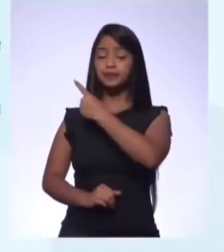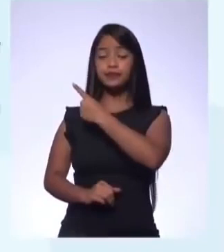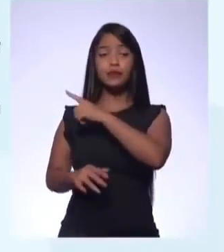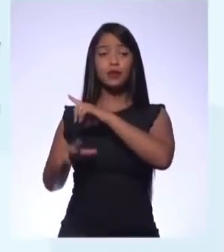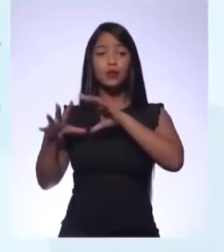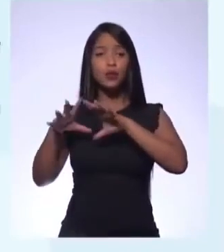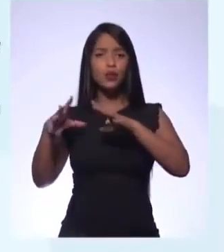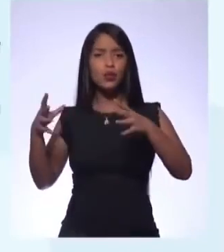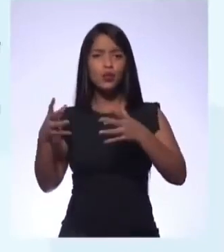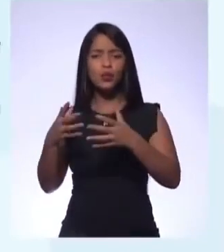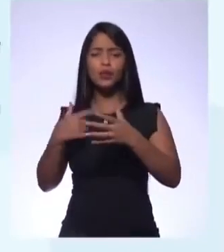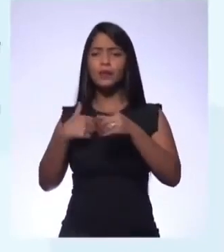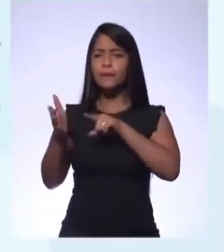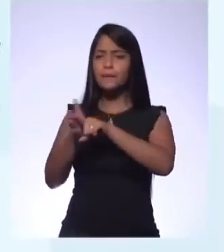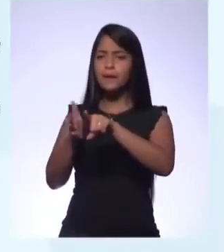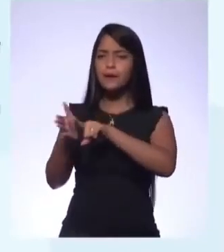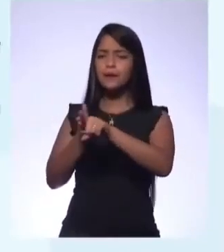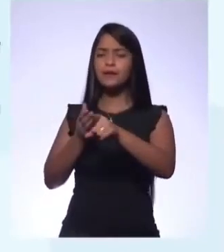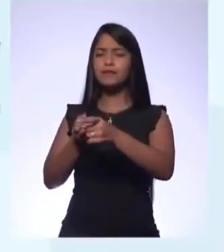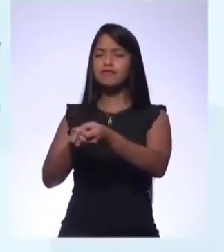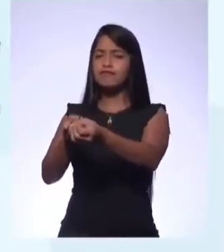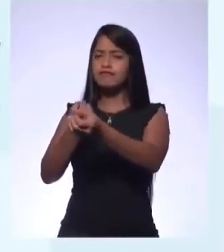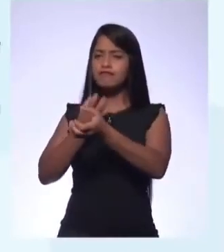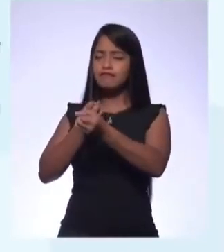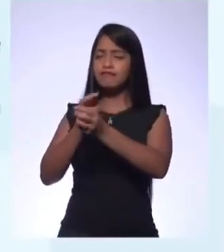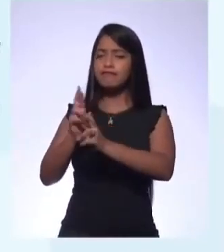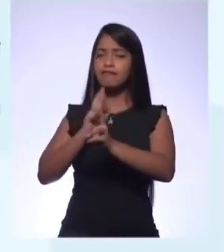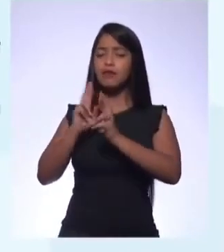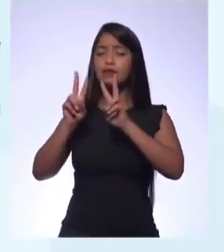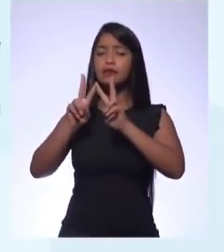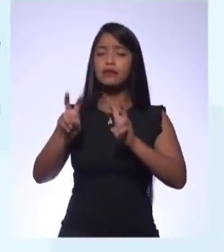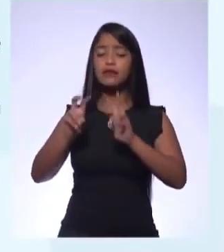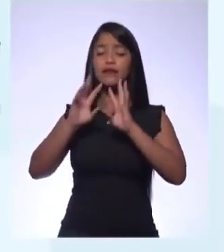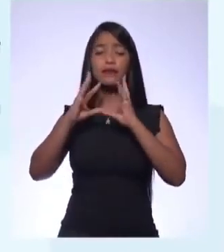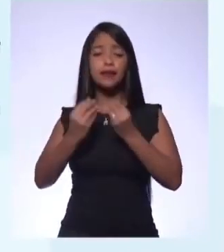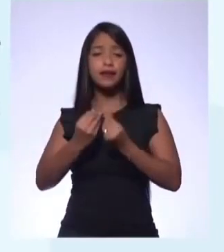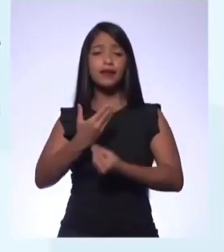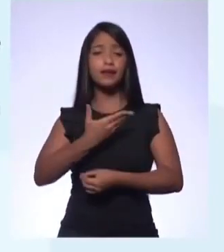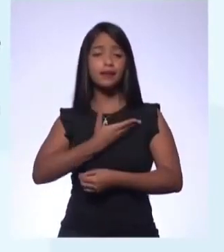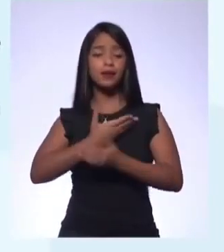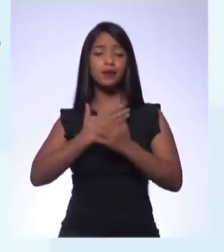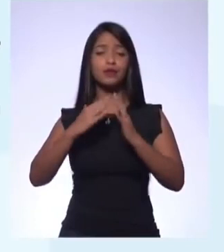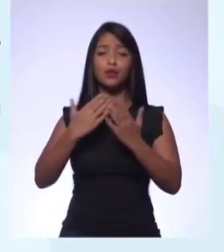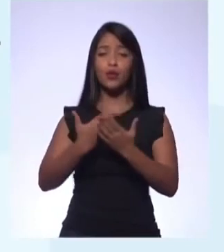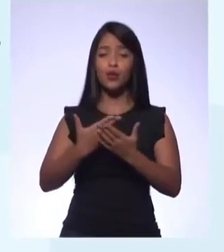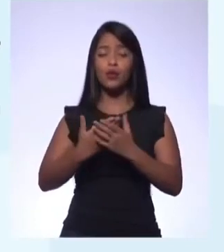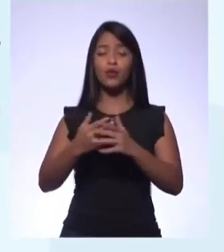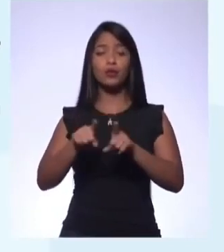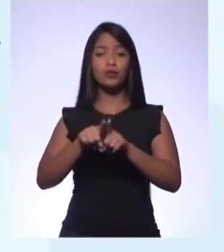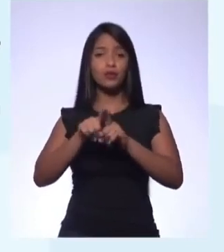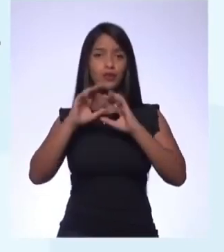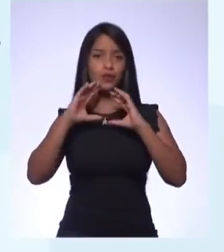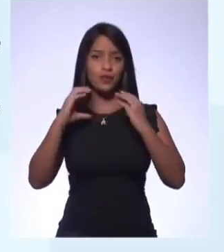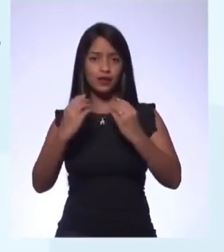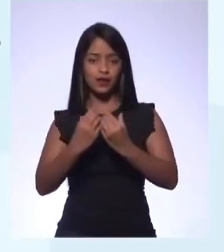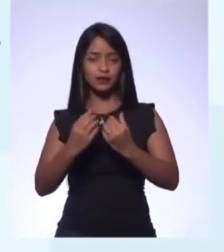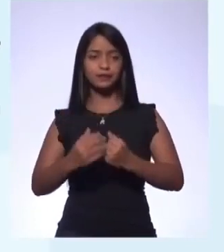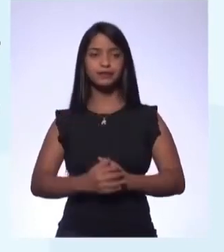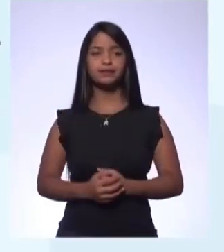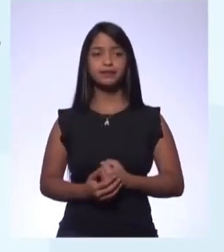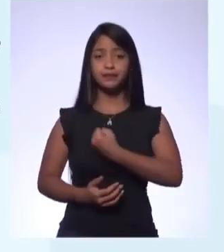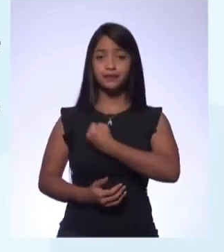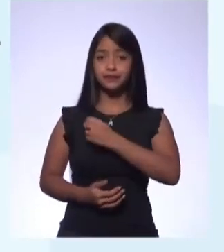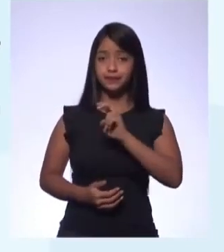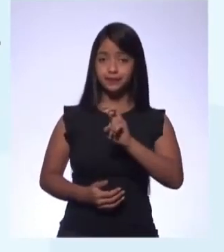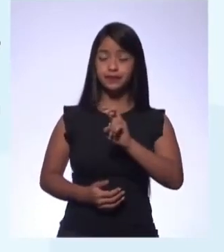grupo perguntando e respondendo sobre a família, os amigos, a escola e a comunidade. Number 5. Aplicar os